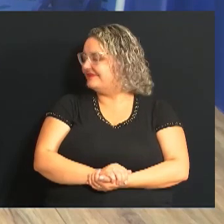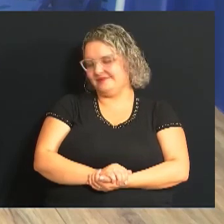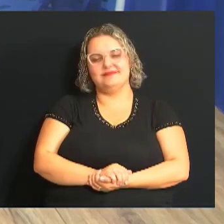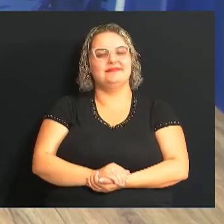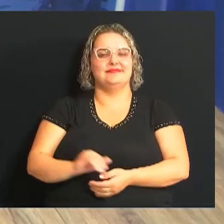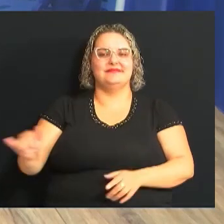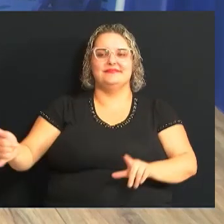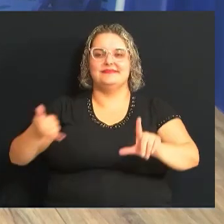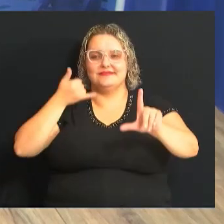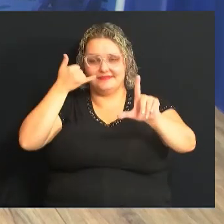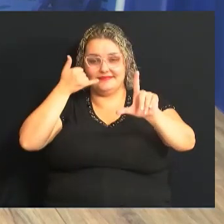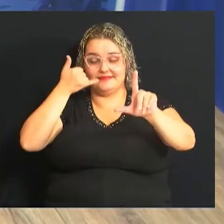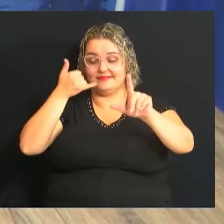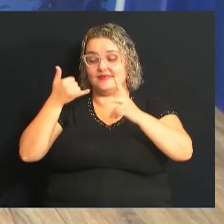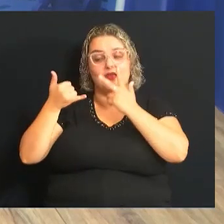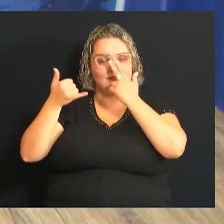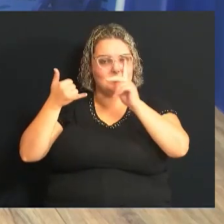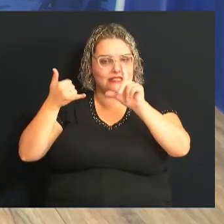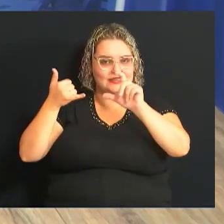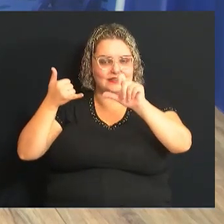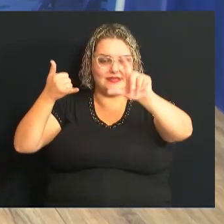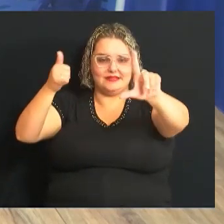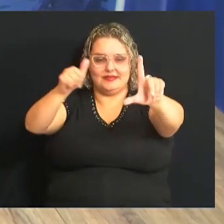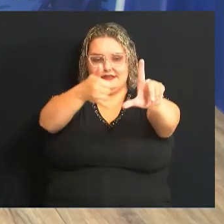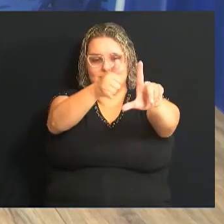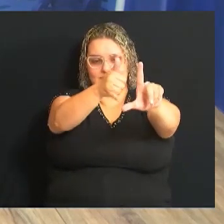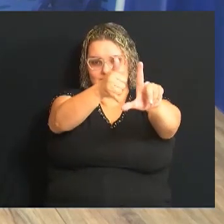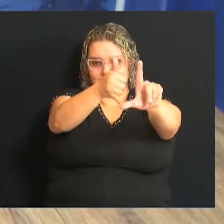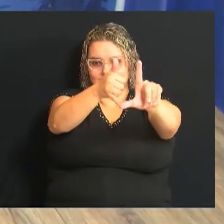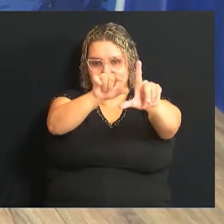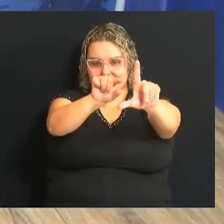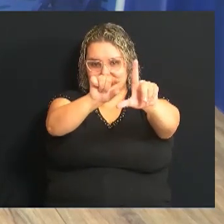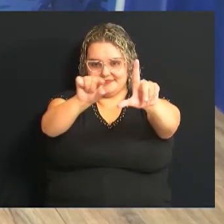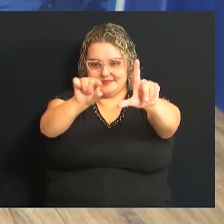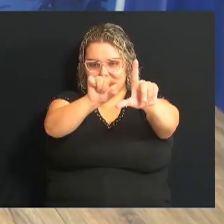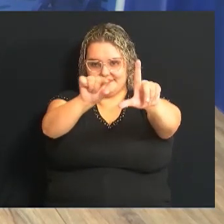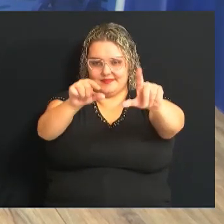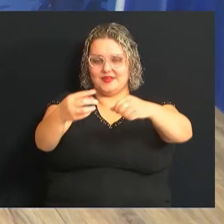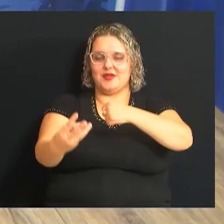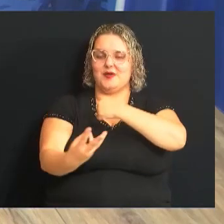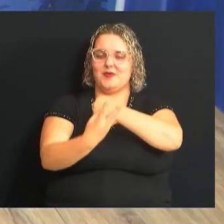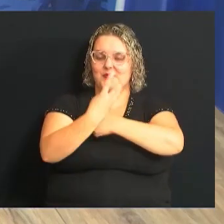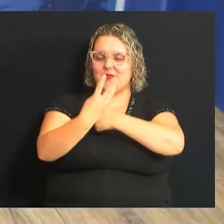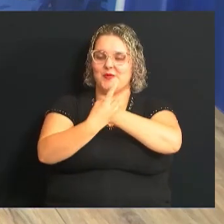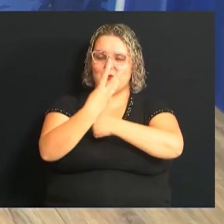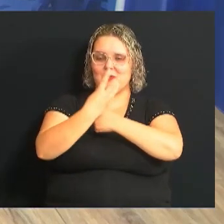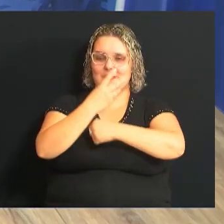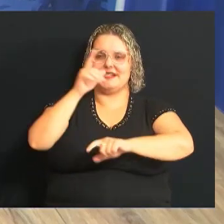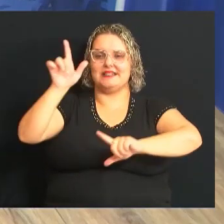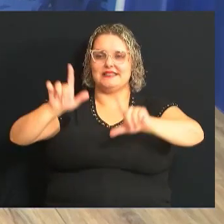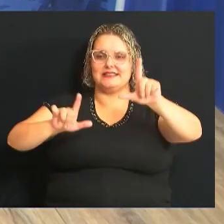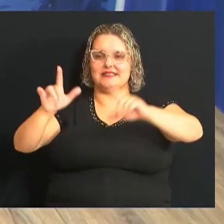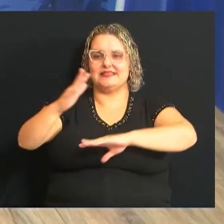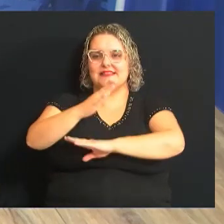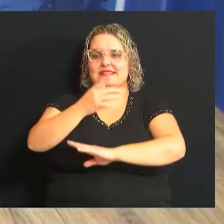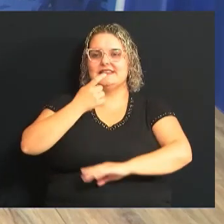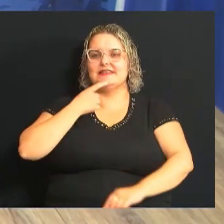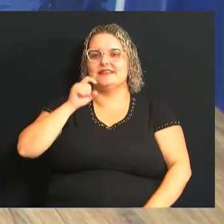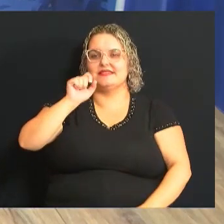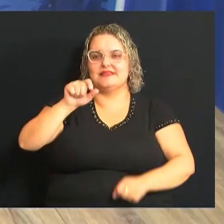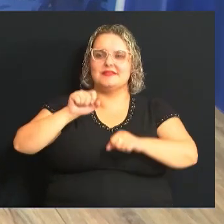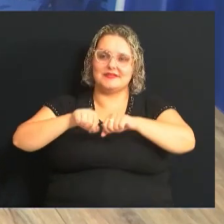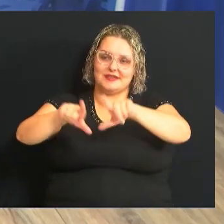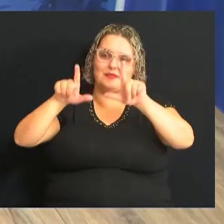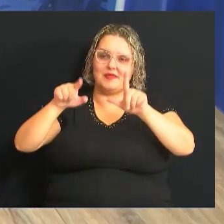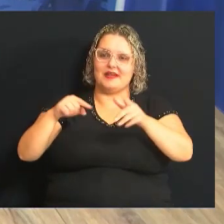câmera do seu celular, se você apontar para o QR Code, já aparece também aí na tela do seu celular o WhatsApp da TV Câmara Campinas.